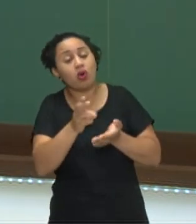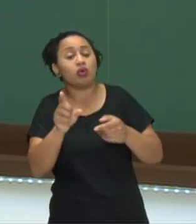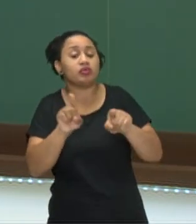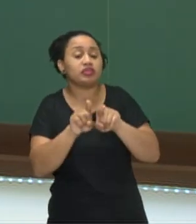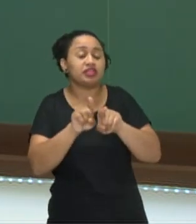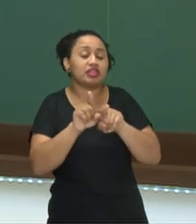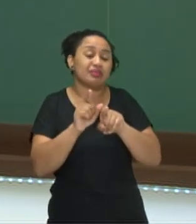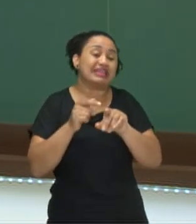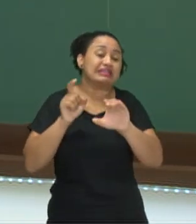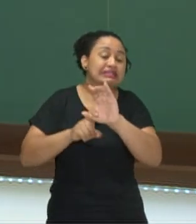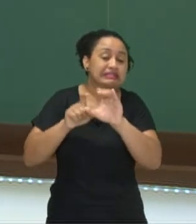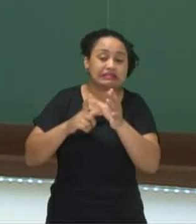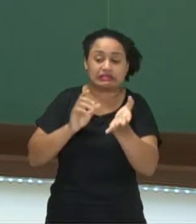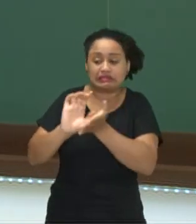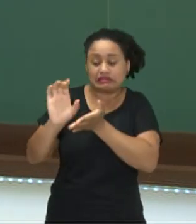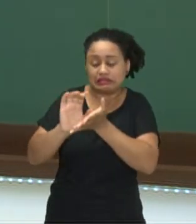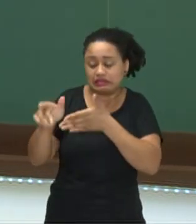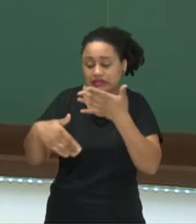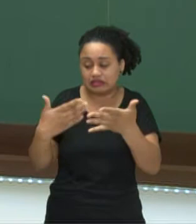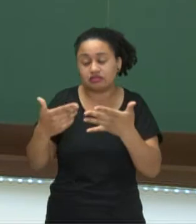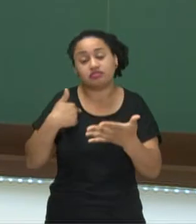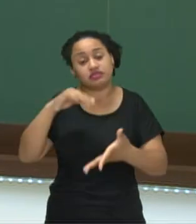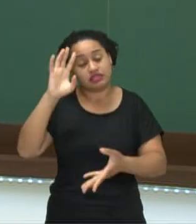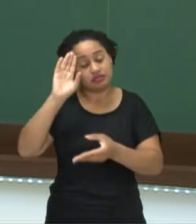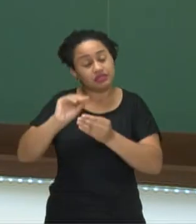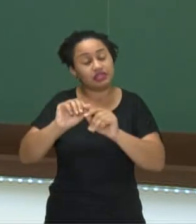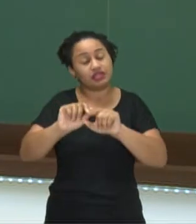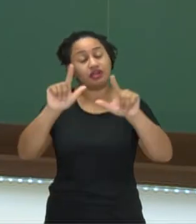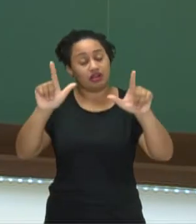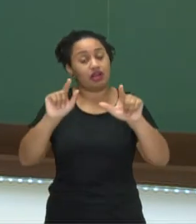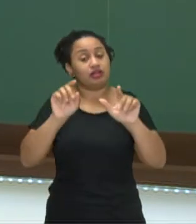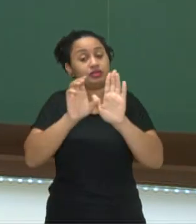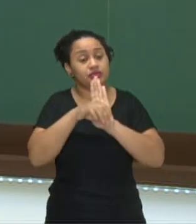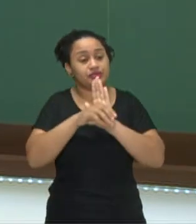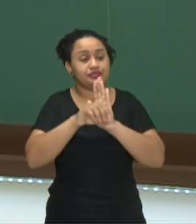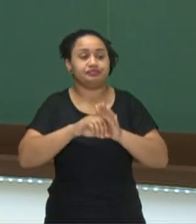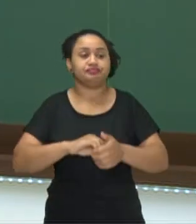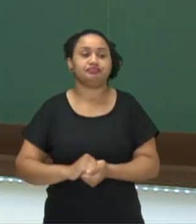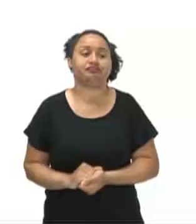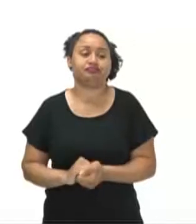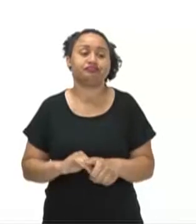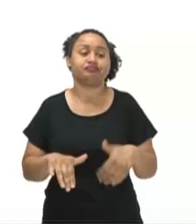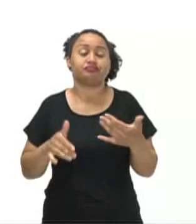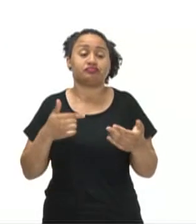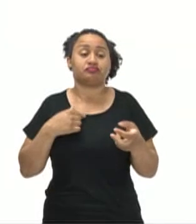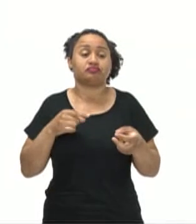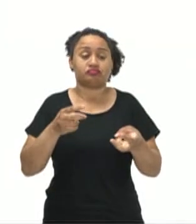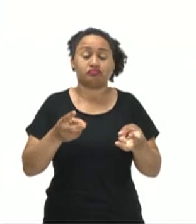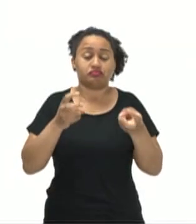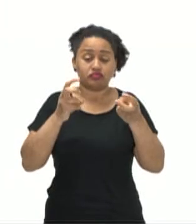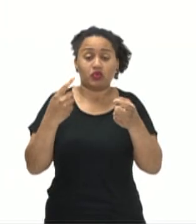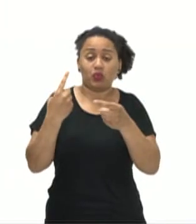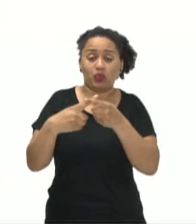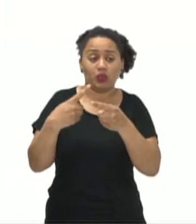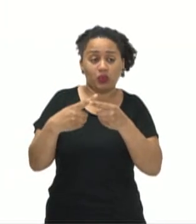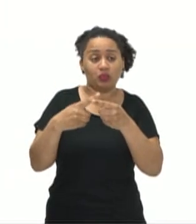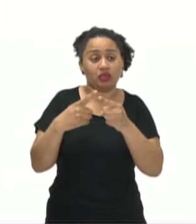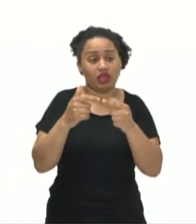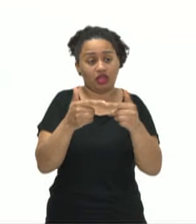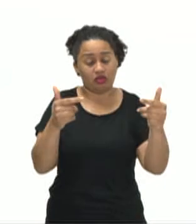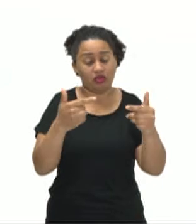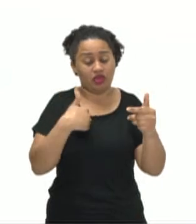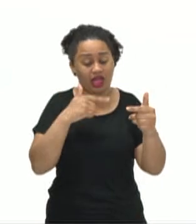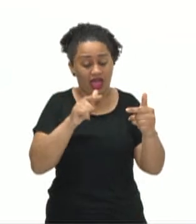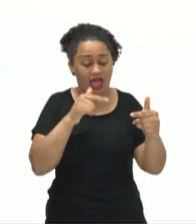uma dívida, né? Então a gente tem que entender muito bem esse conceito. Então vamos lá, você percebeu por que é um bem, é